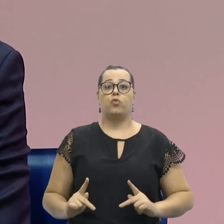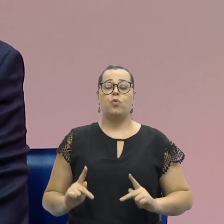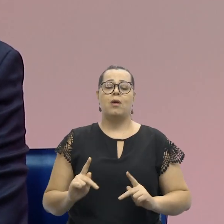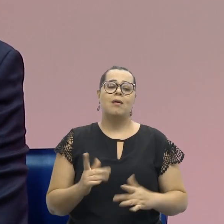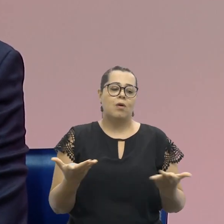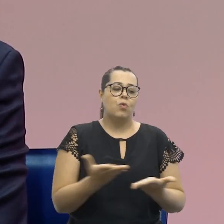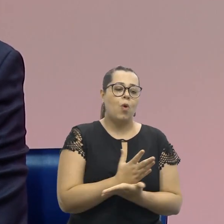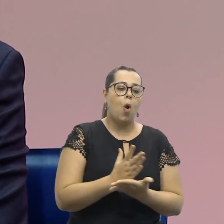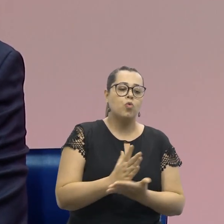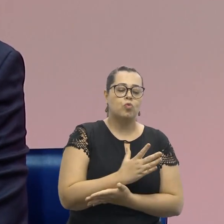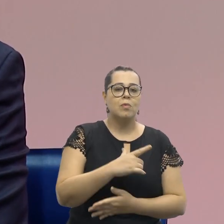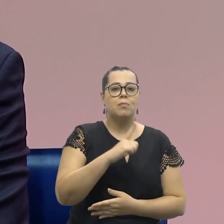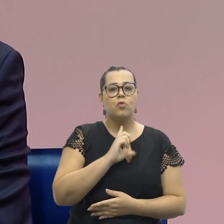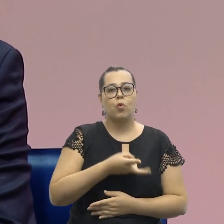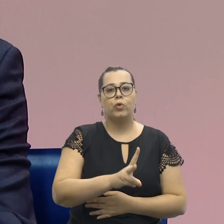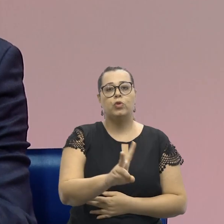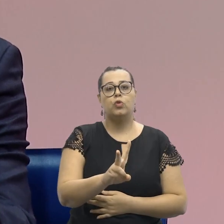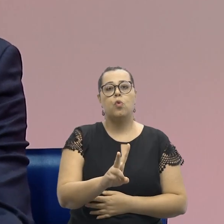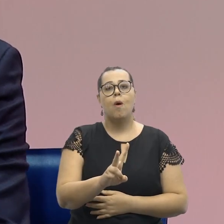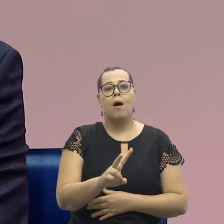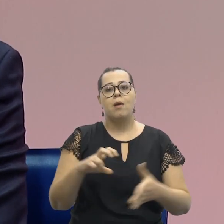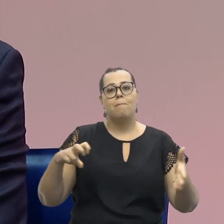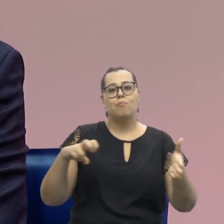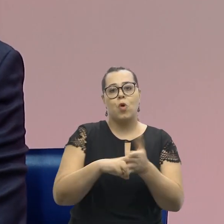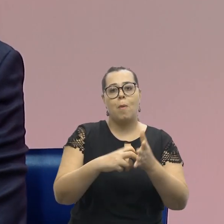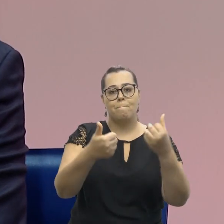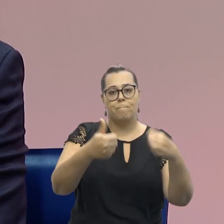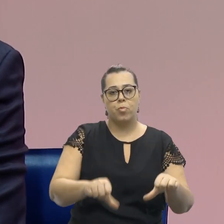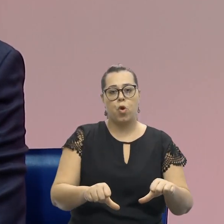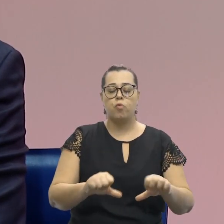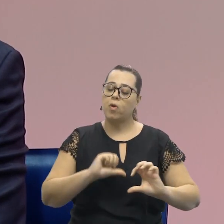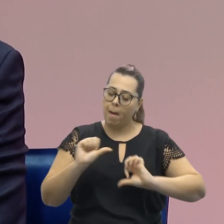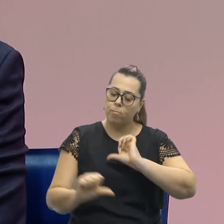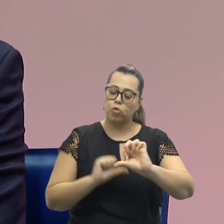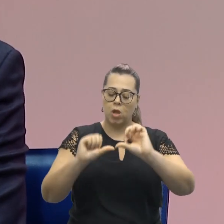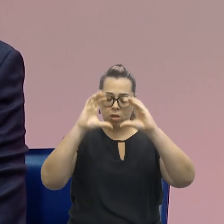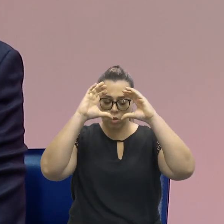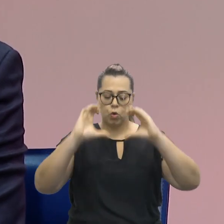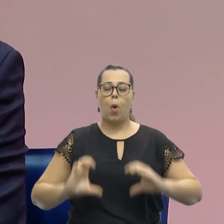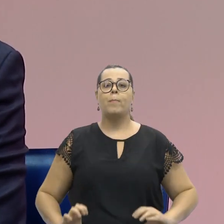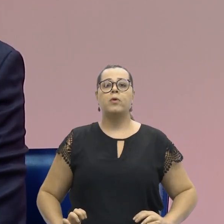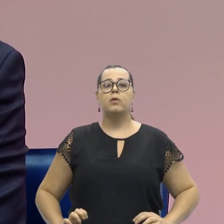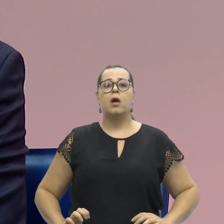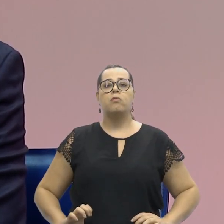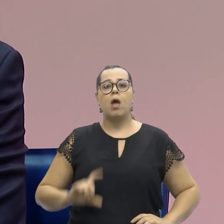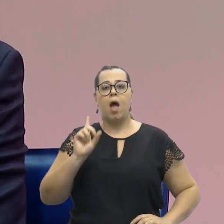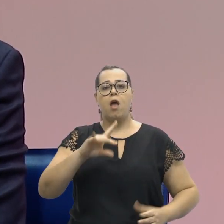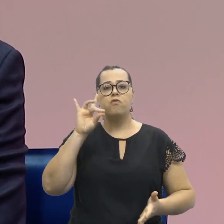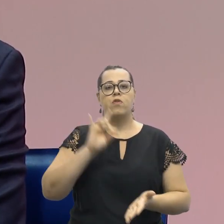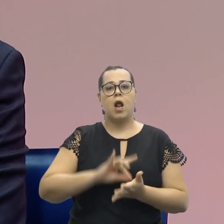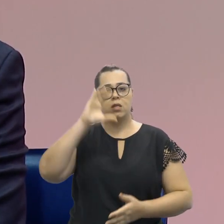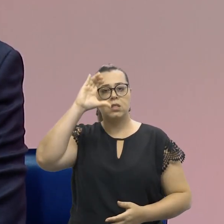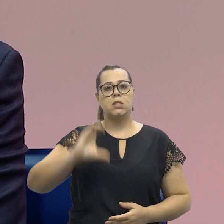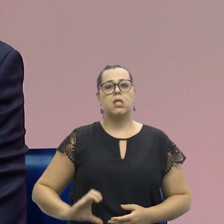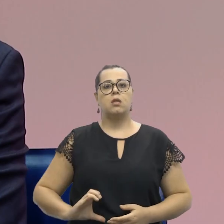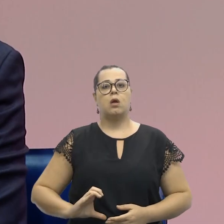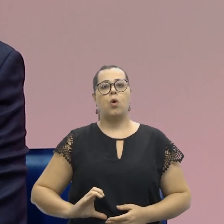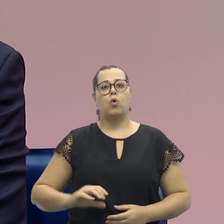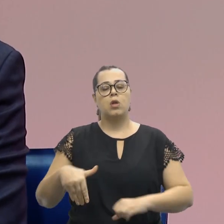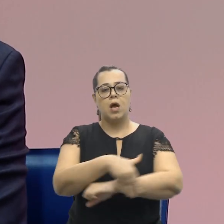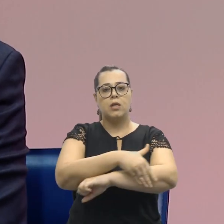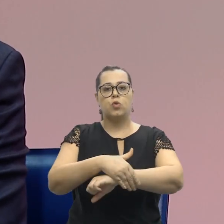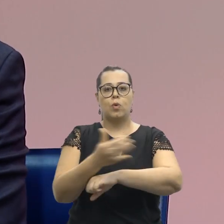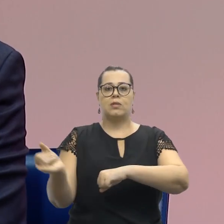conduta que infelizmente alguns continuam tendo e provocando os acidentes de trânsito. Então, essa mudança comportamental, agir como um verdadeiro